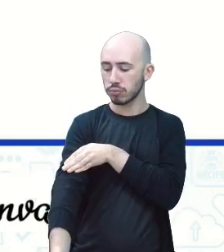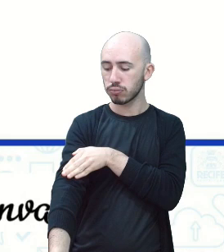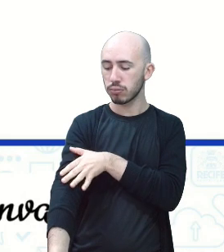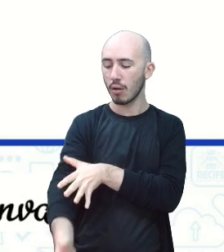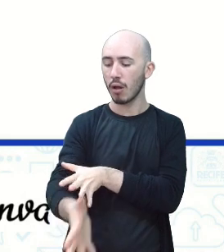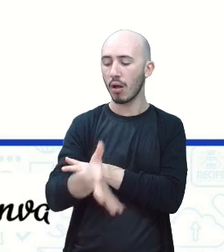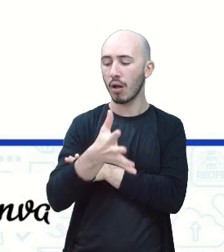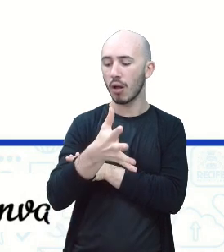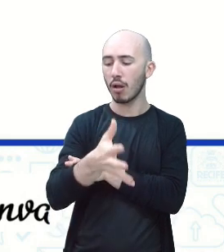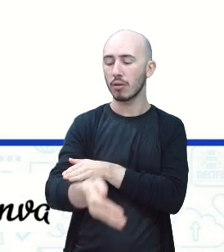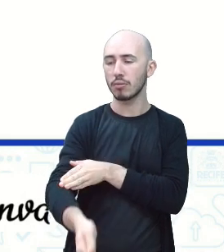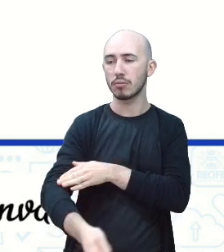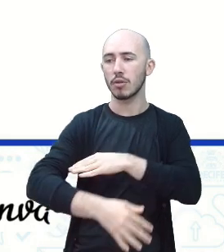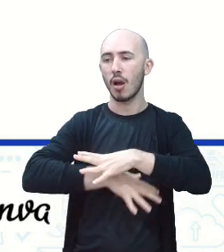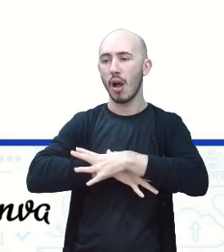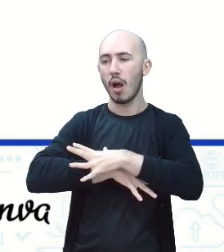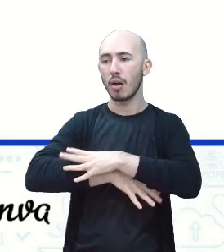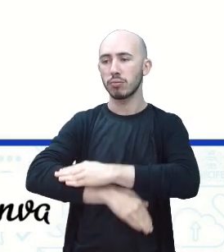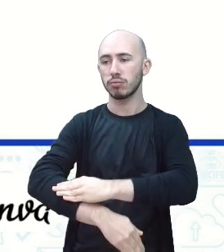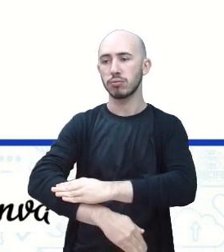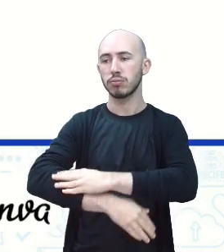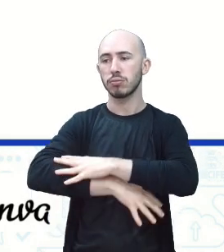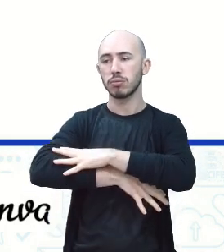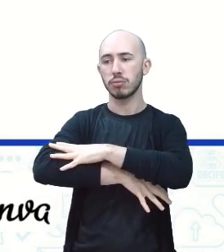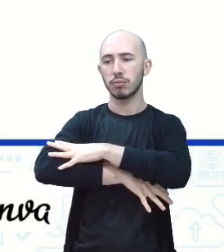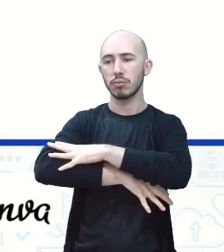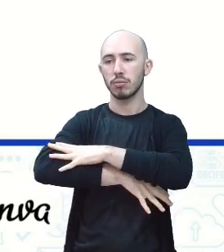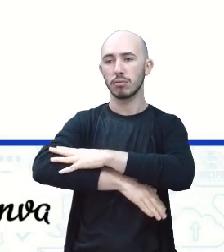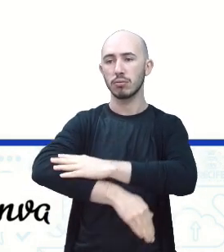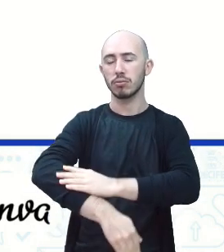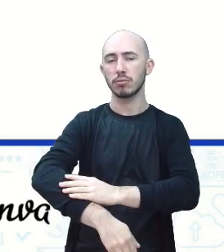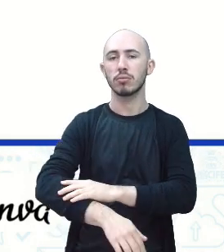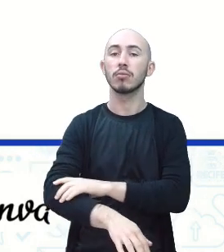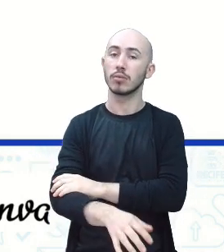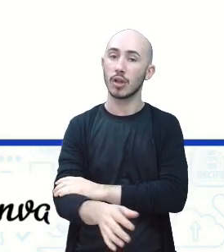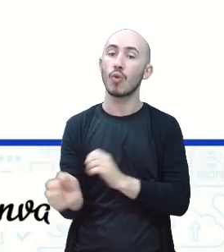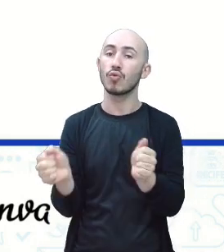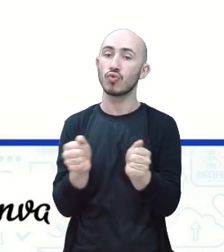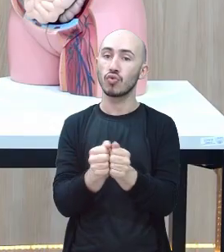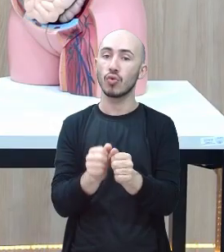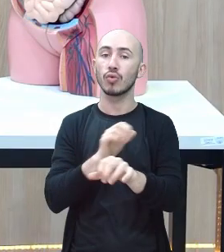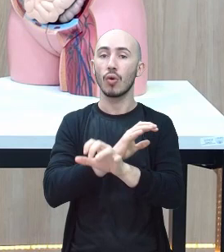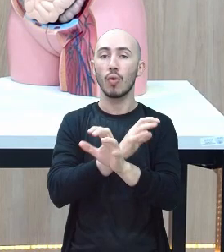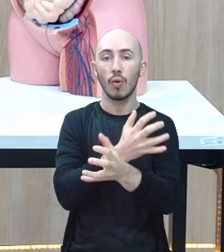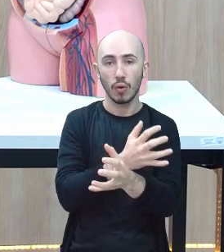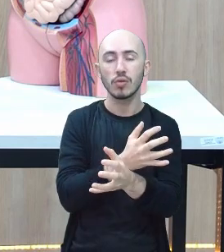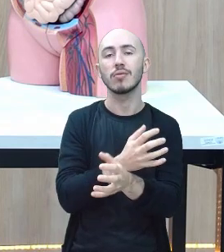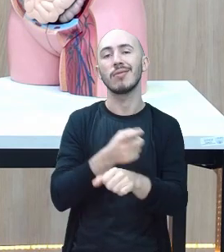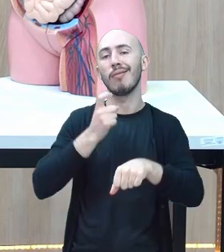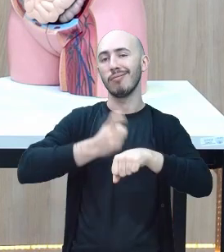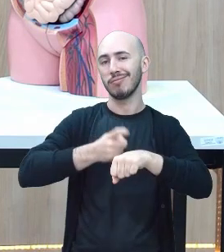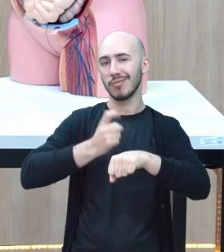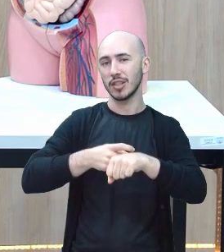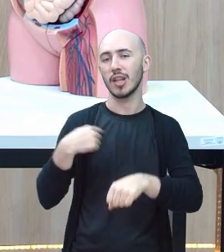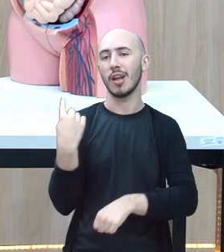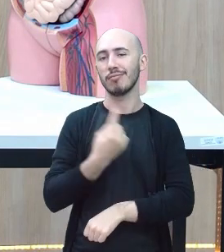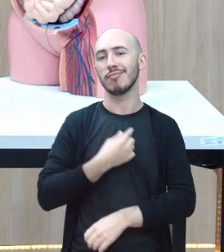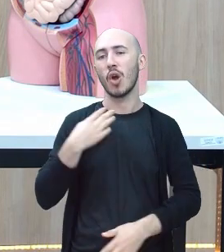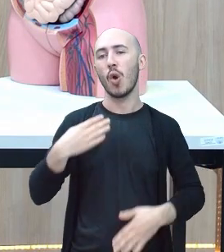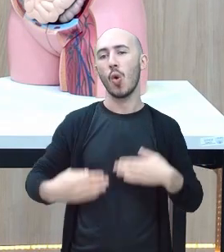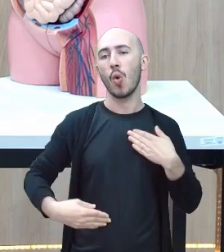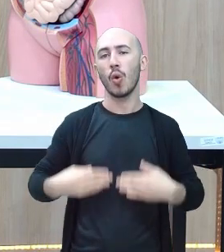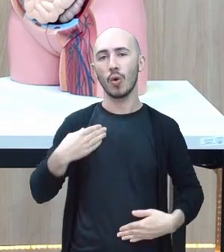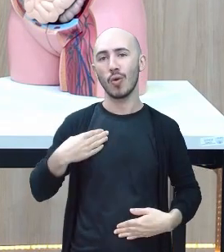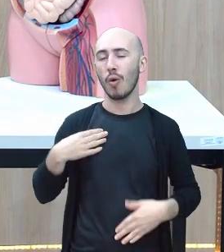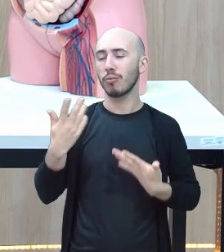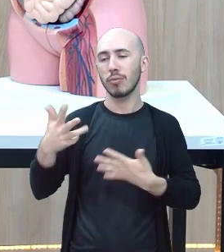tecido muscular. E junto com os ossos, né? Para que dá a rigidez e a gente possa caminhar e fazer